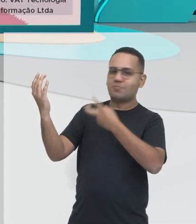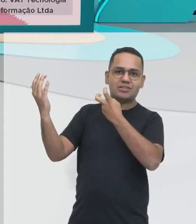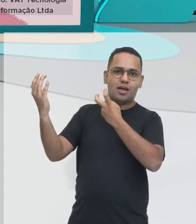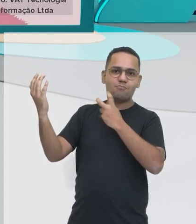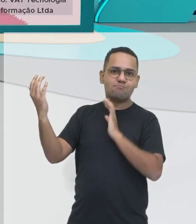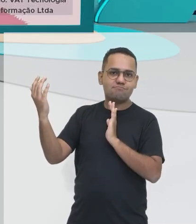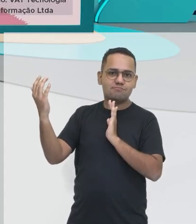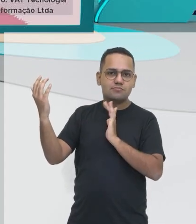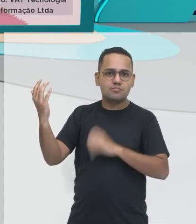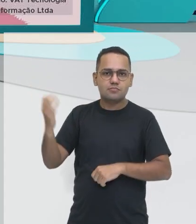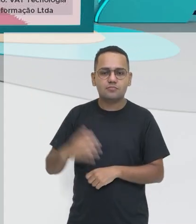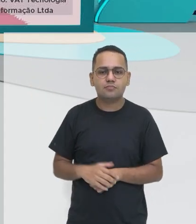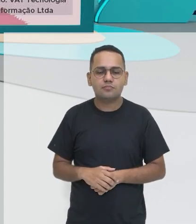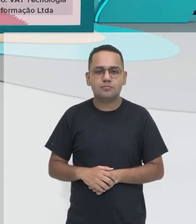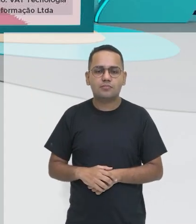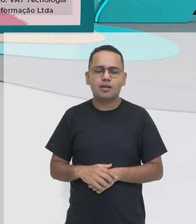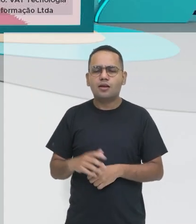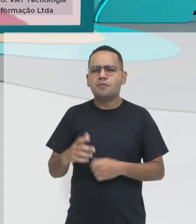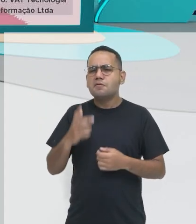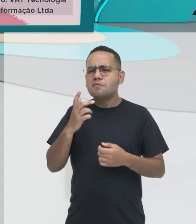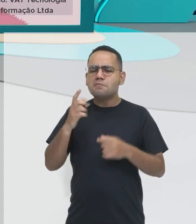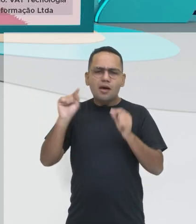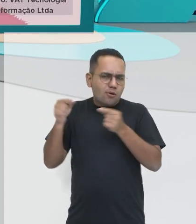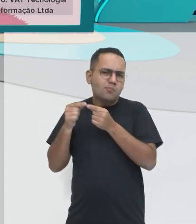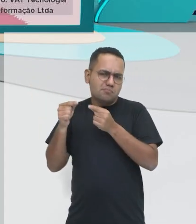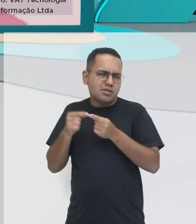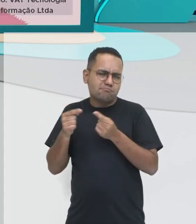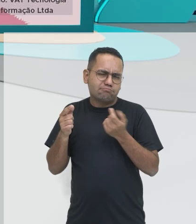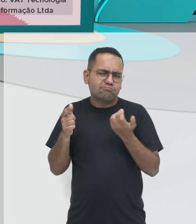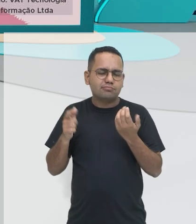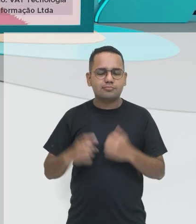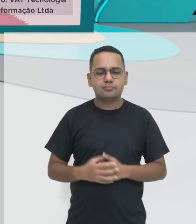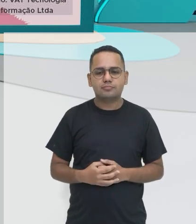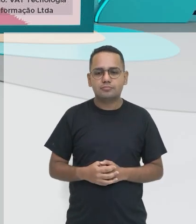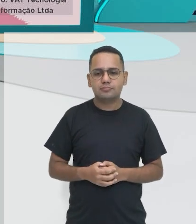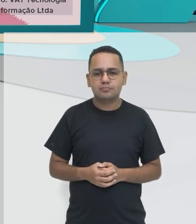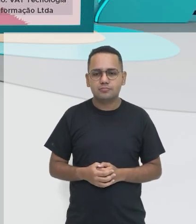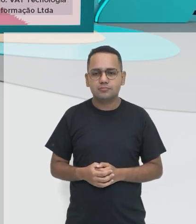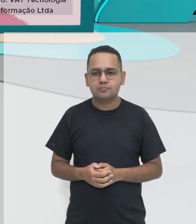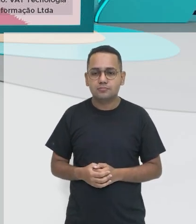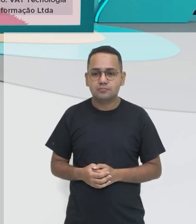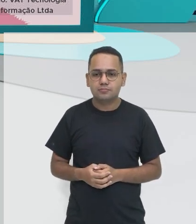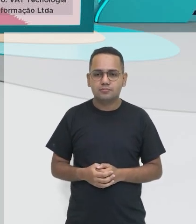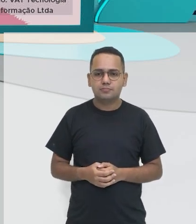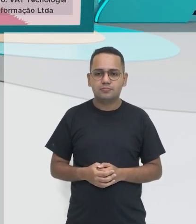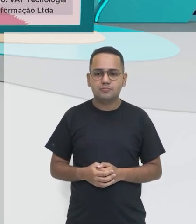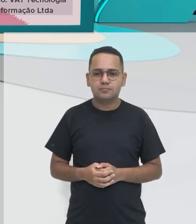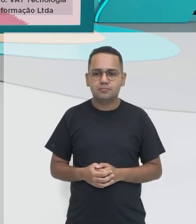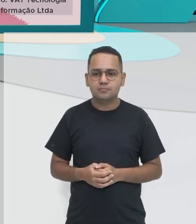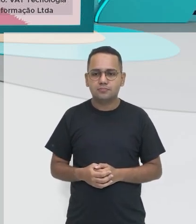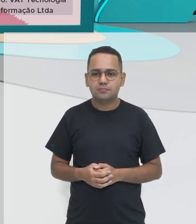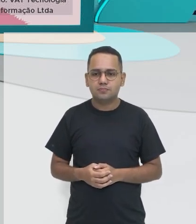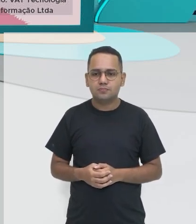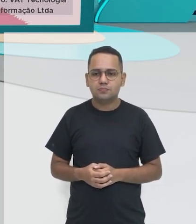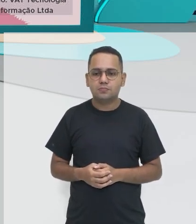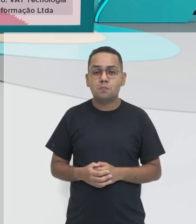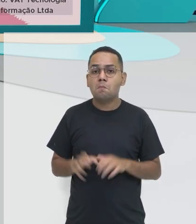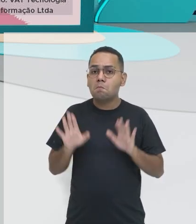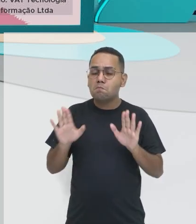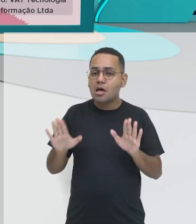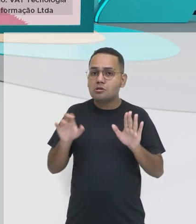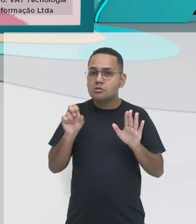É exatamente essa função dos pronomes reflexivos. Toda ação produzida, e quando no contexto utilizar um